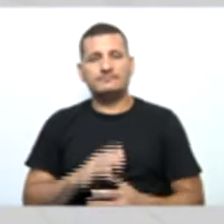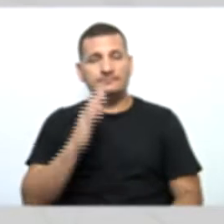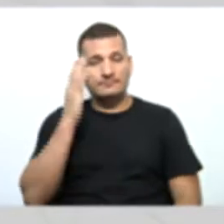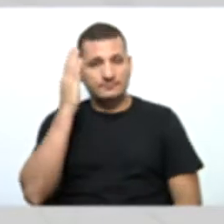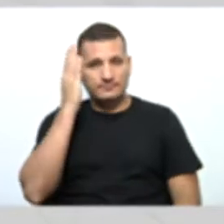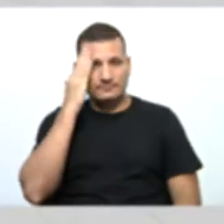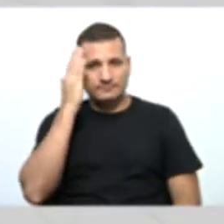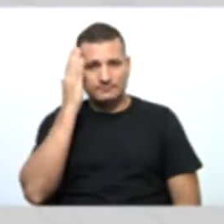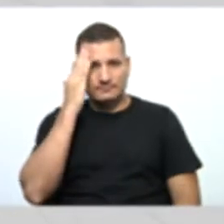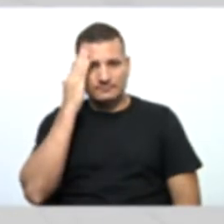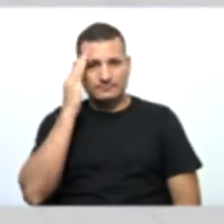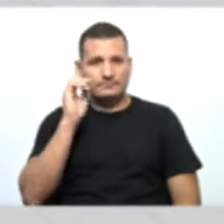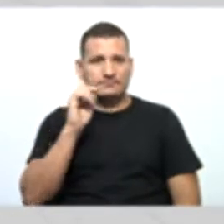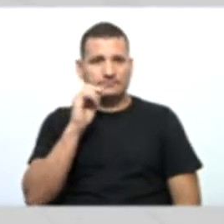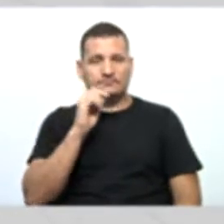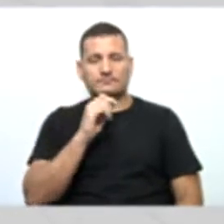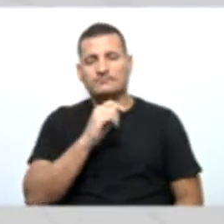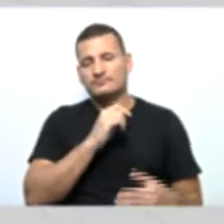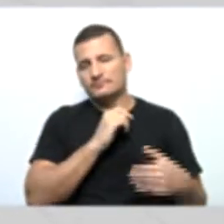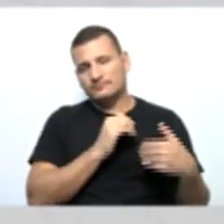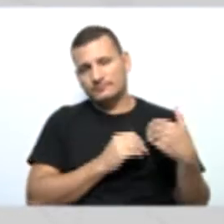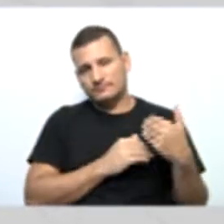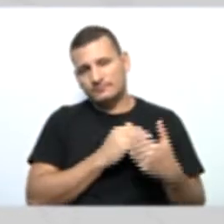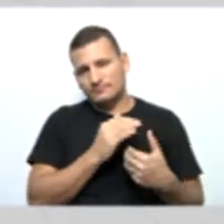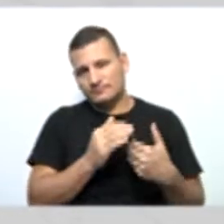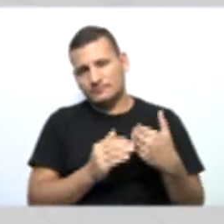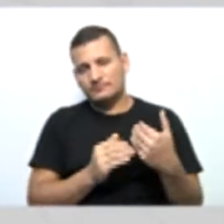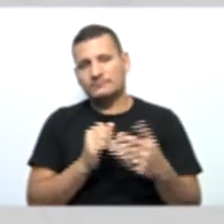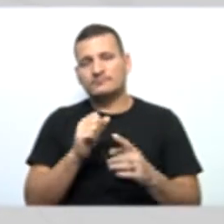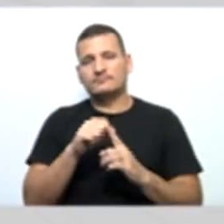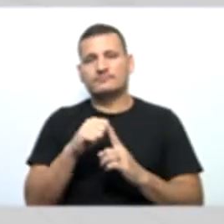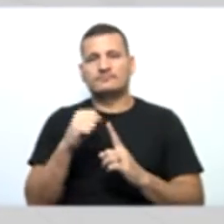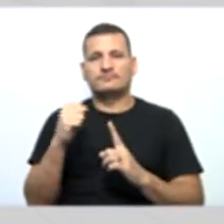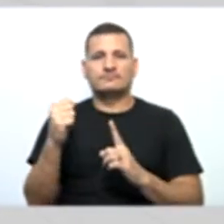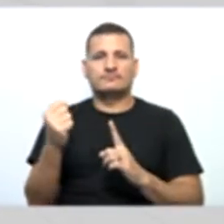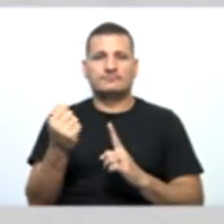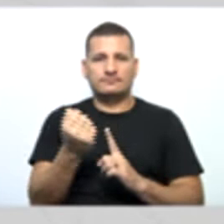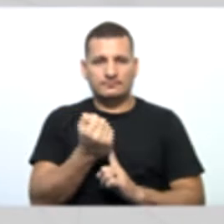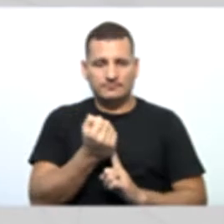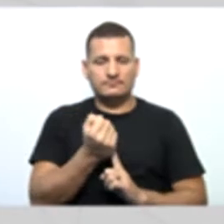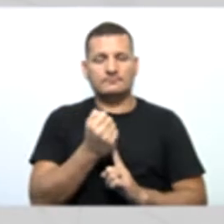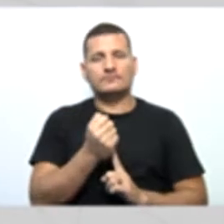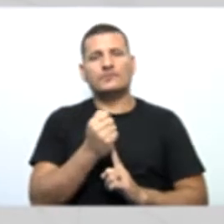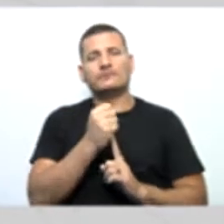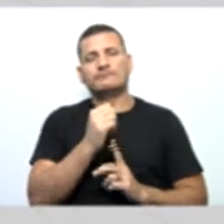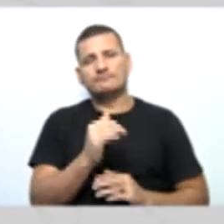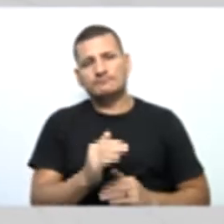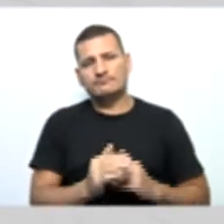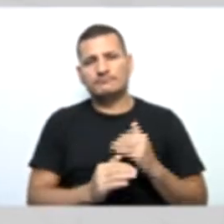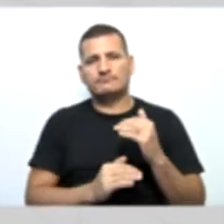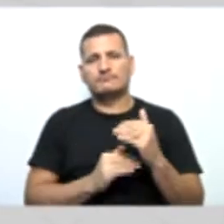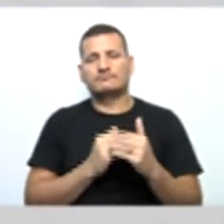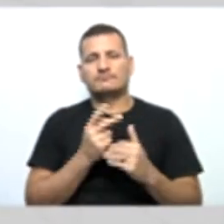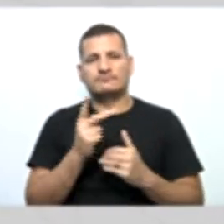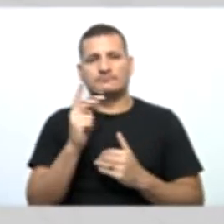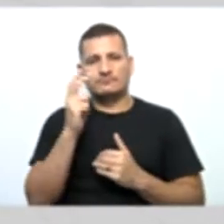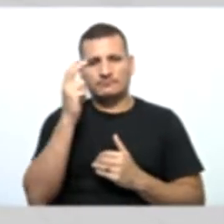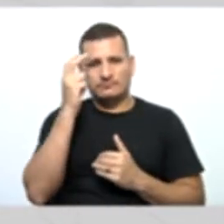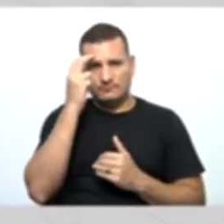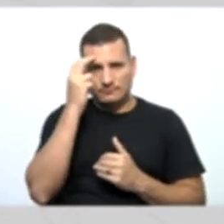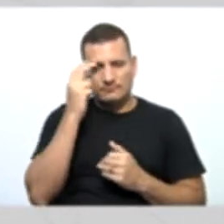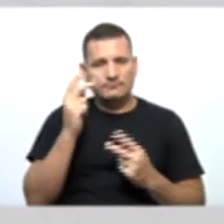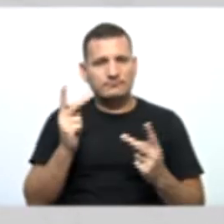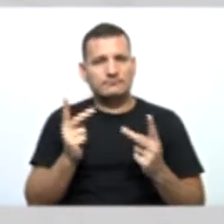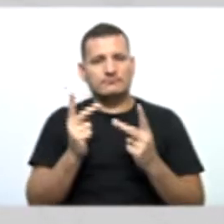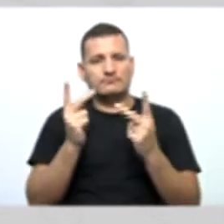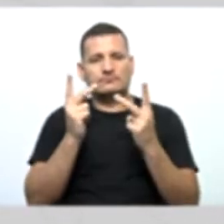Sabemos que, ao passar dos anos, a sociedade foi se moldando e aprimorando sua cultura, valores e ideias. Assim também